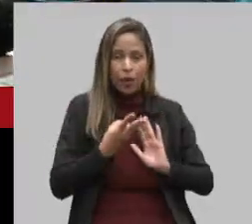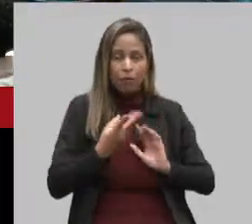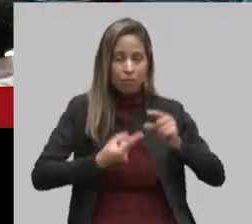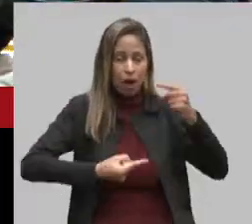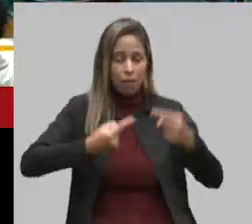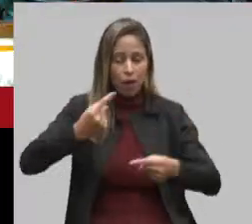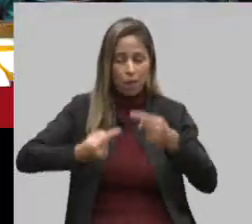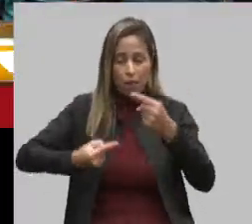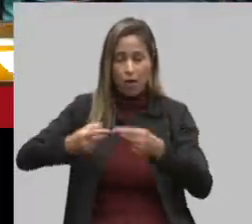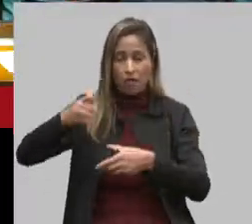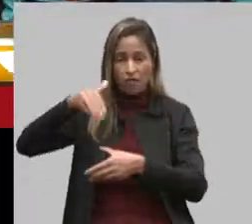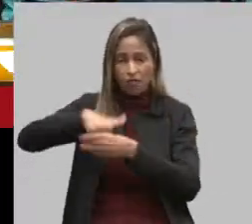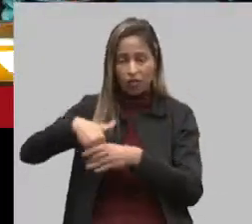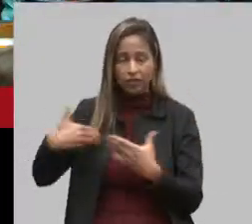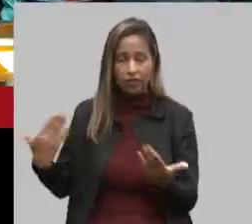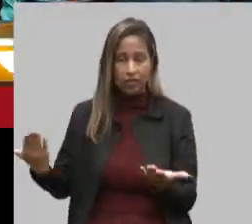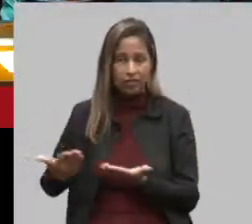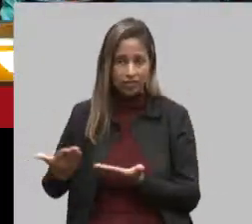eas